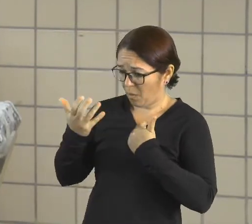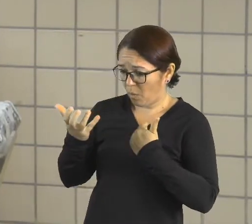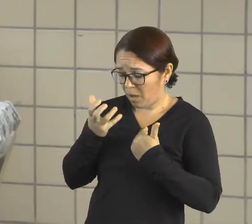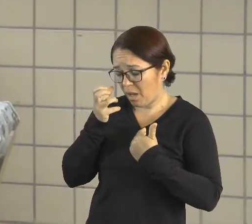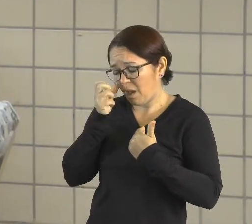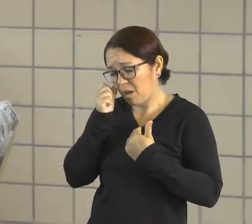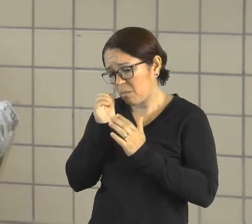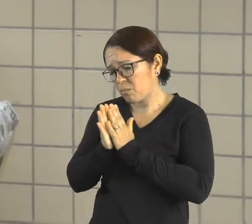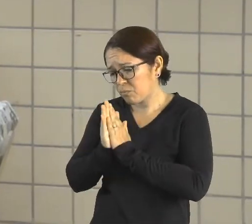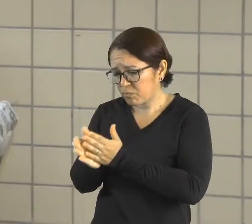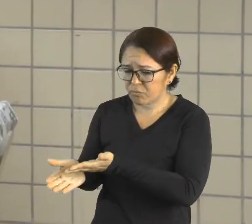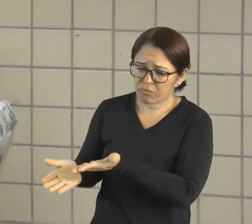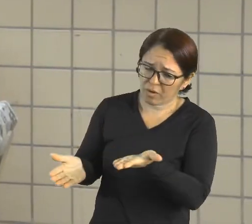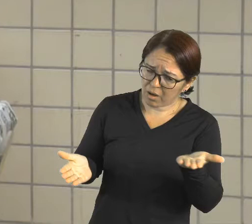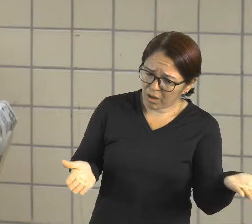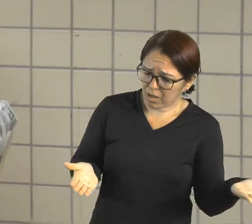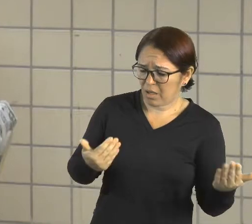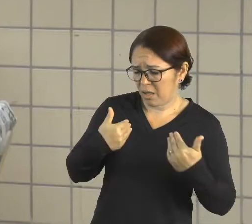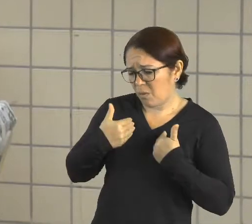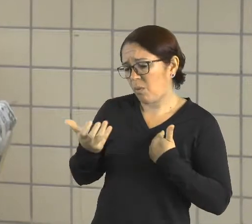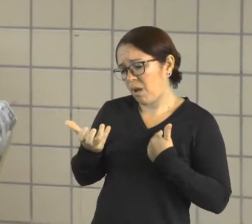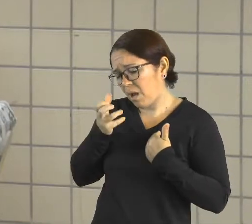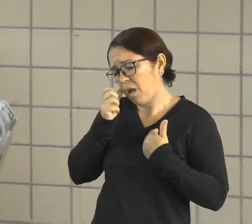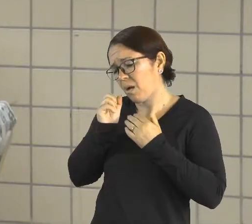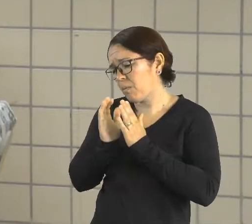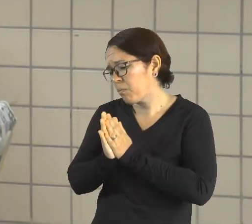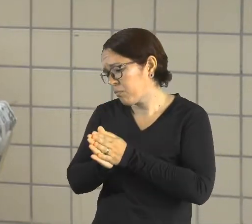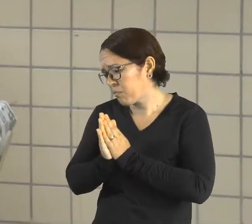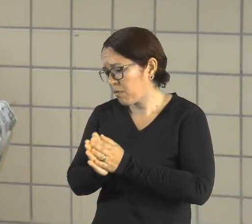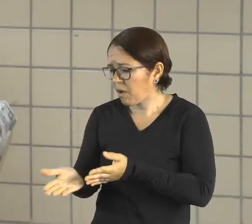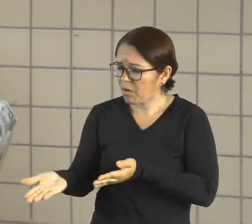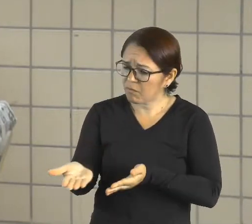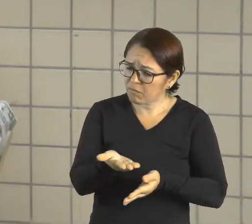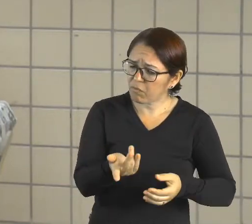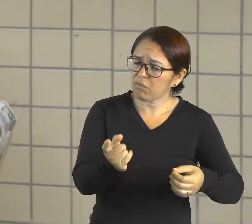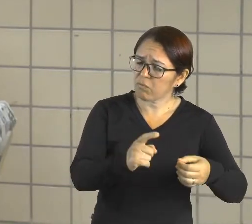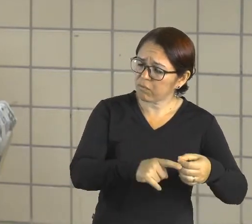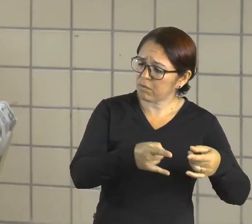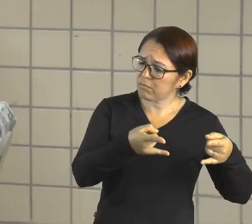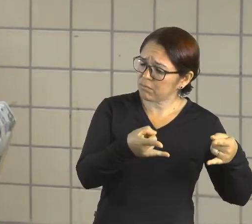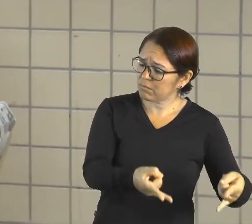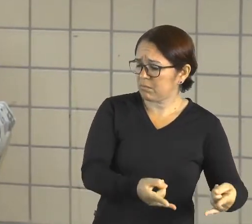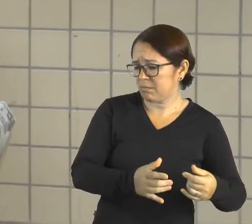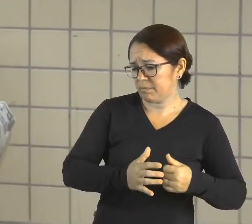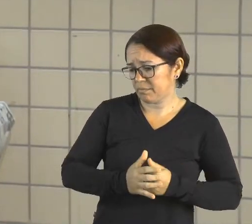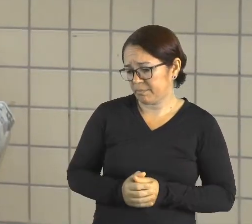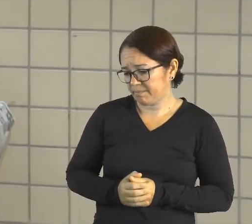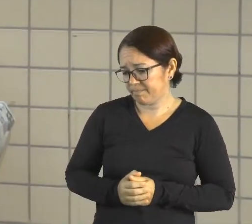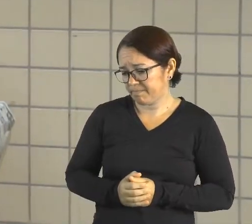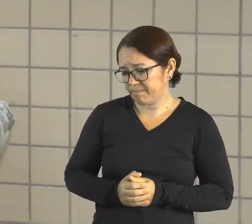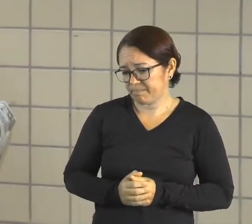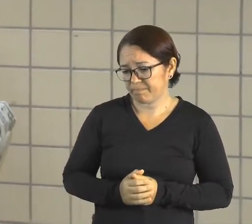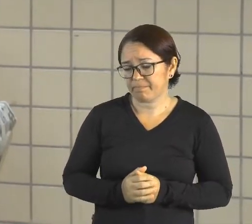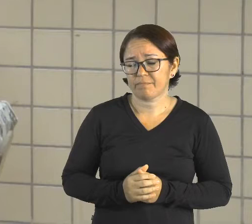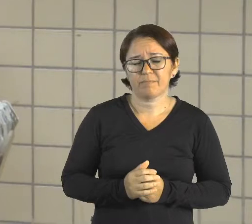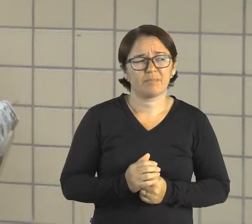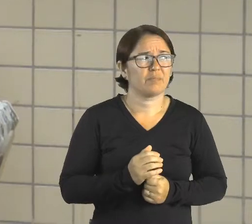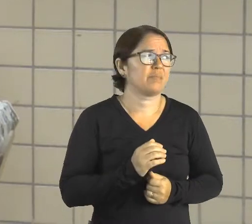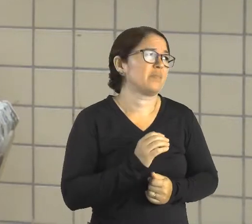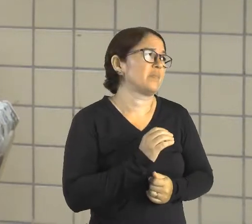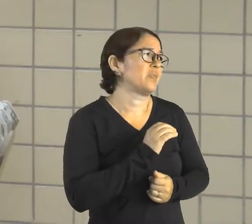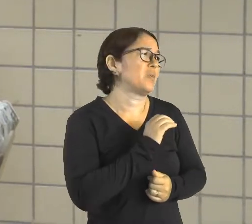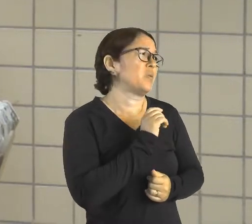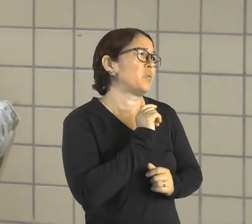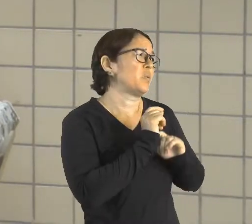volta para lá. Papai quer dormir porque você não volta para lá. Ele olhava para o papai e falava, sabe o que